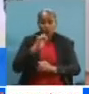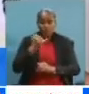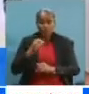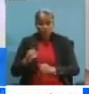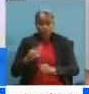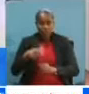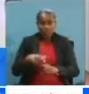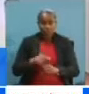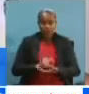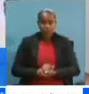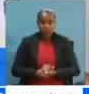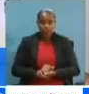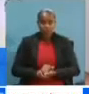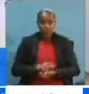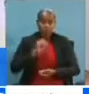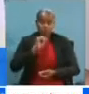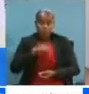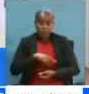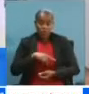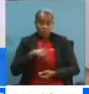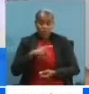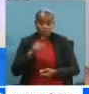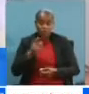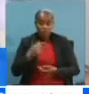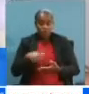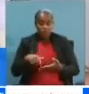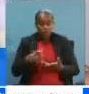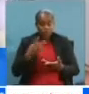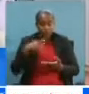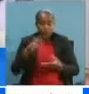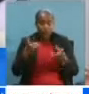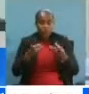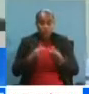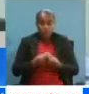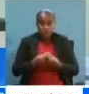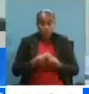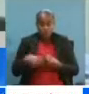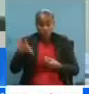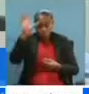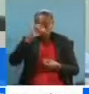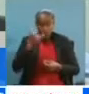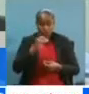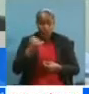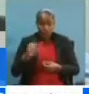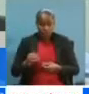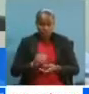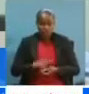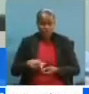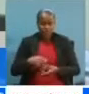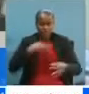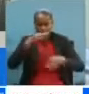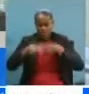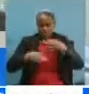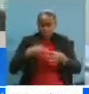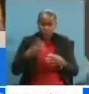função da inflação verificada, podemos corrigir em relação ao orçamento do Estado para 2021. A par da discussão do aumento salarial,